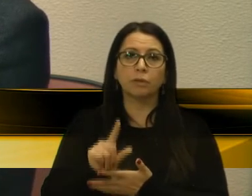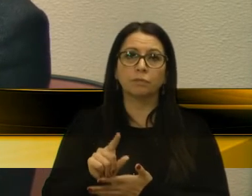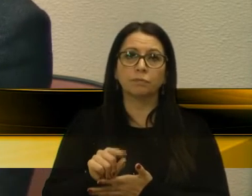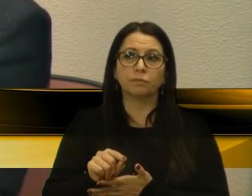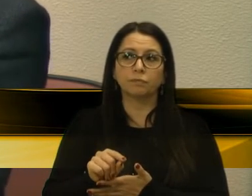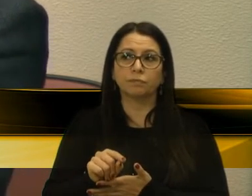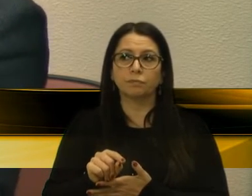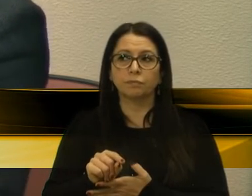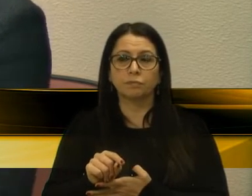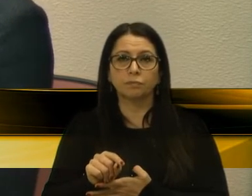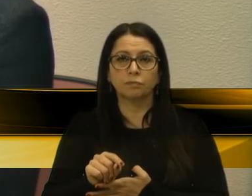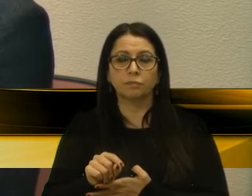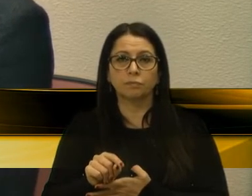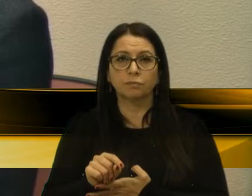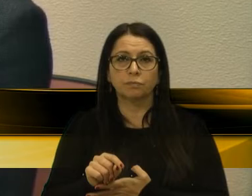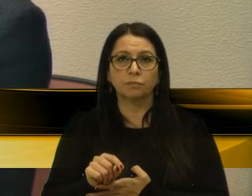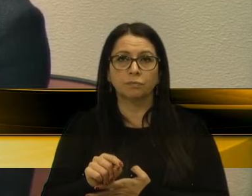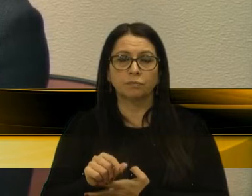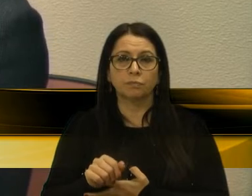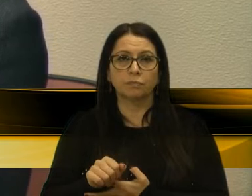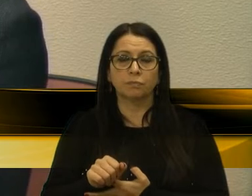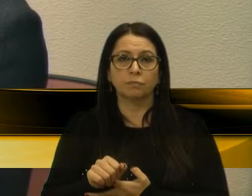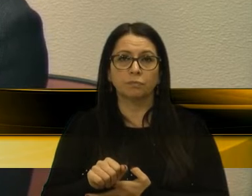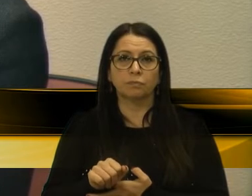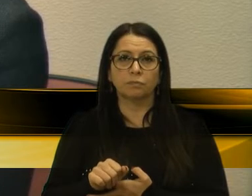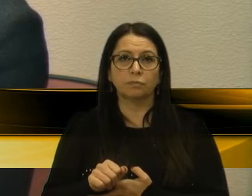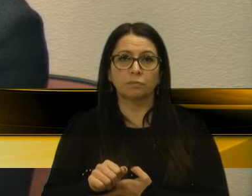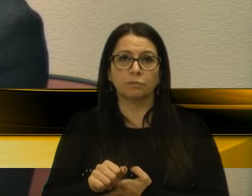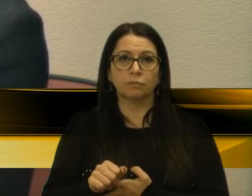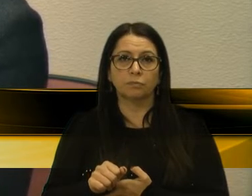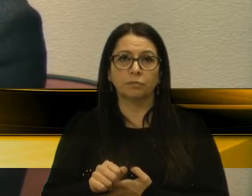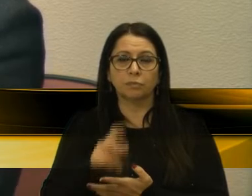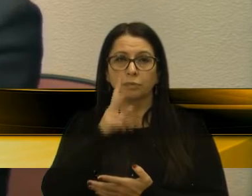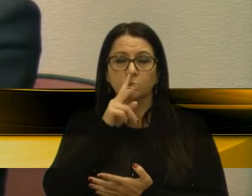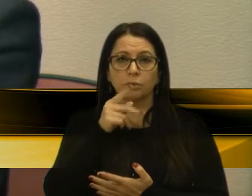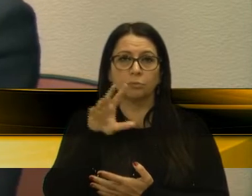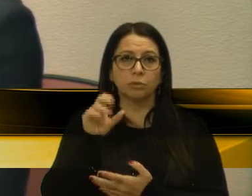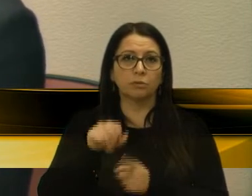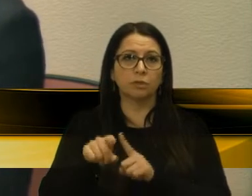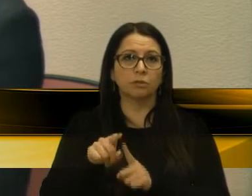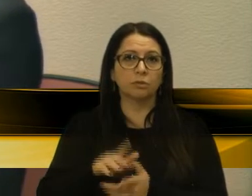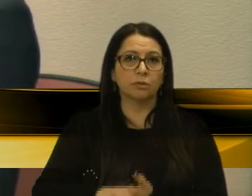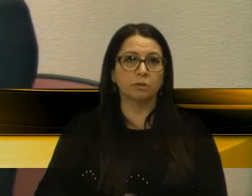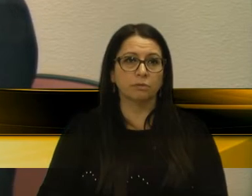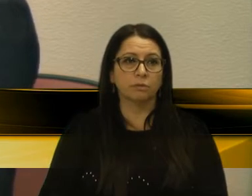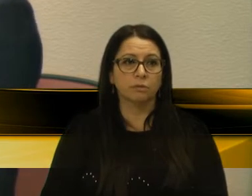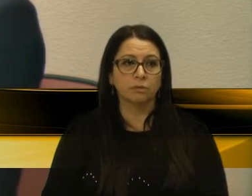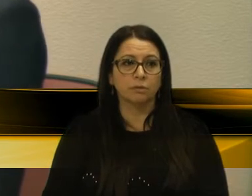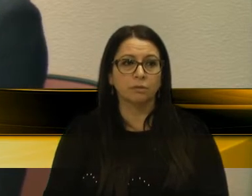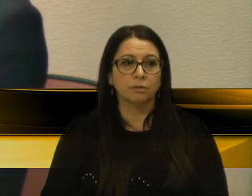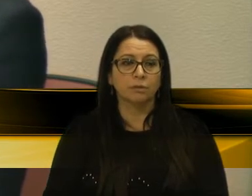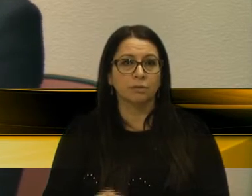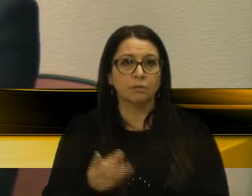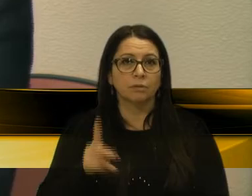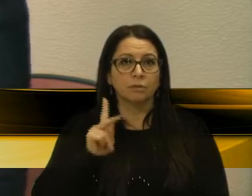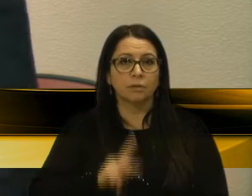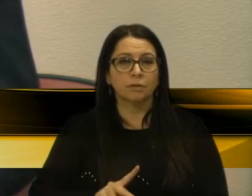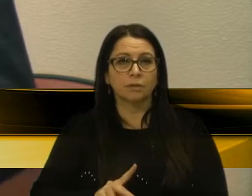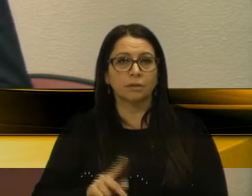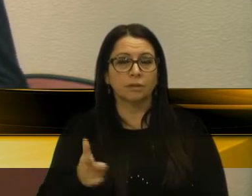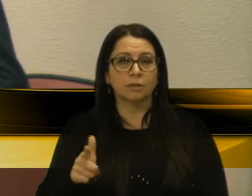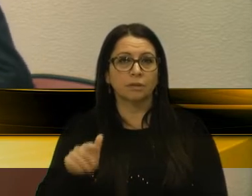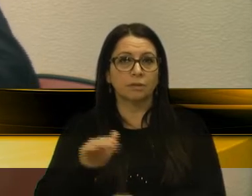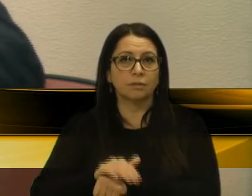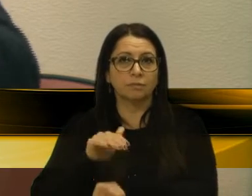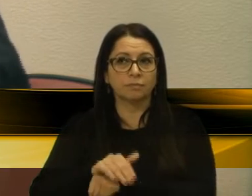questão de que, como ouvimos há pouco aqui, que o Friso, que muitos inocentes podem ser mortos,